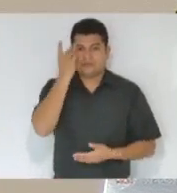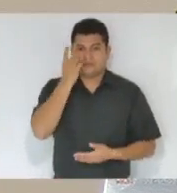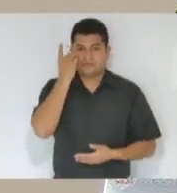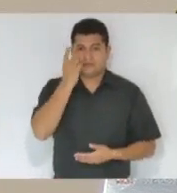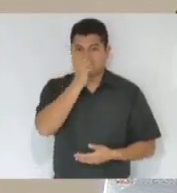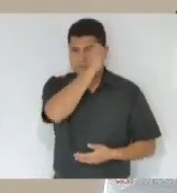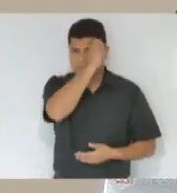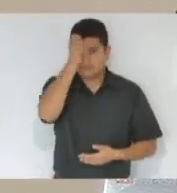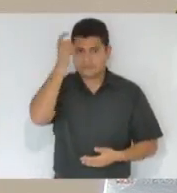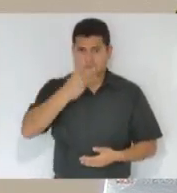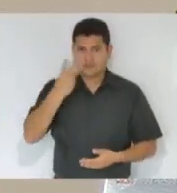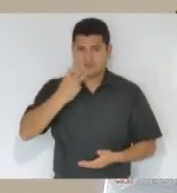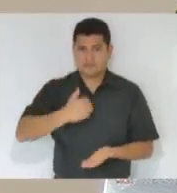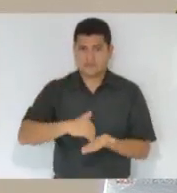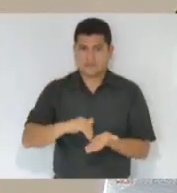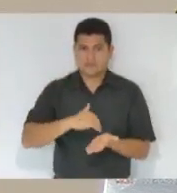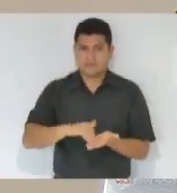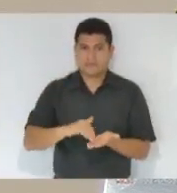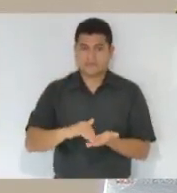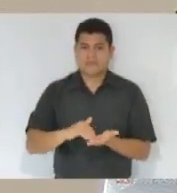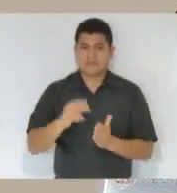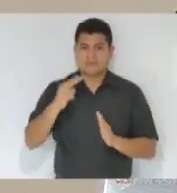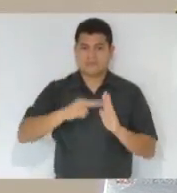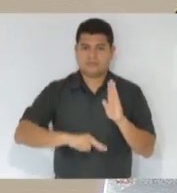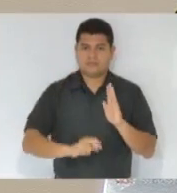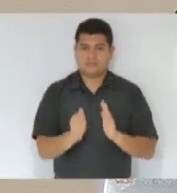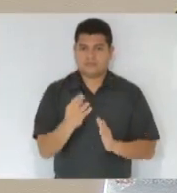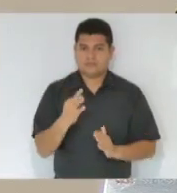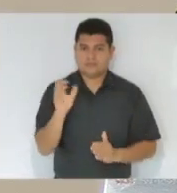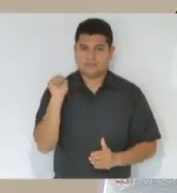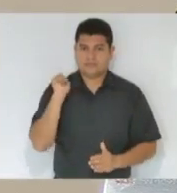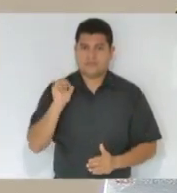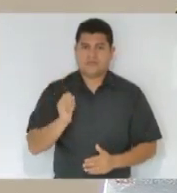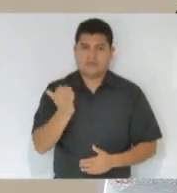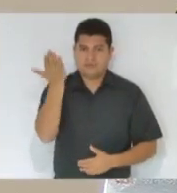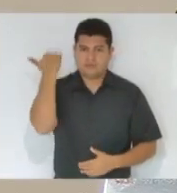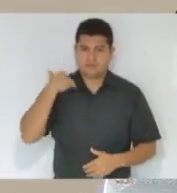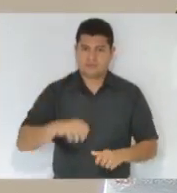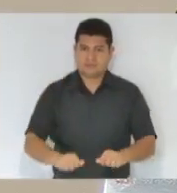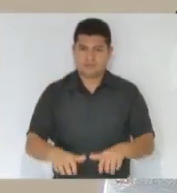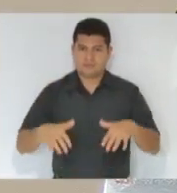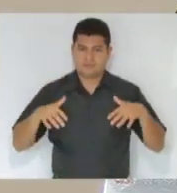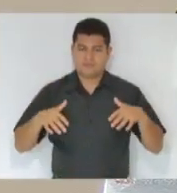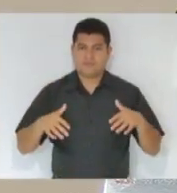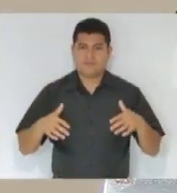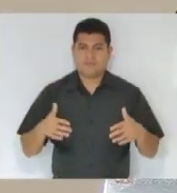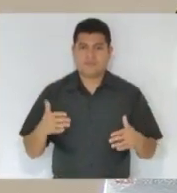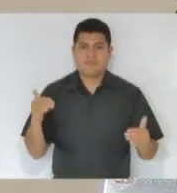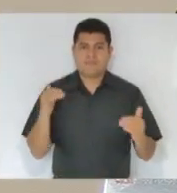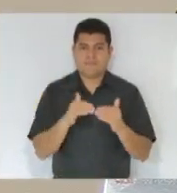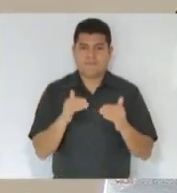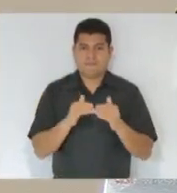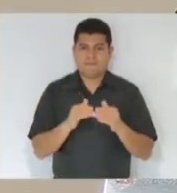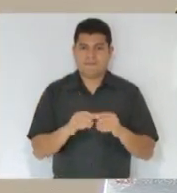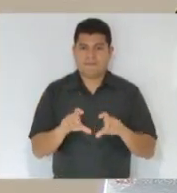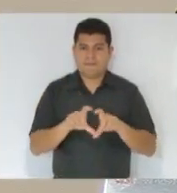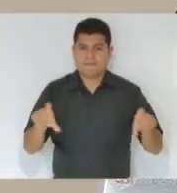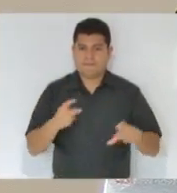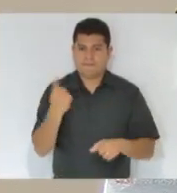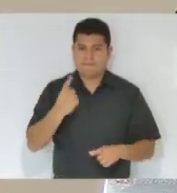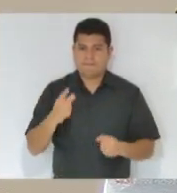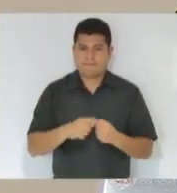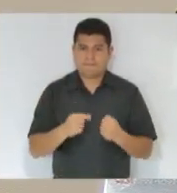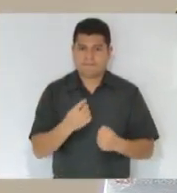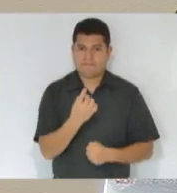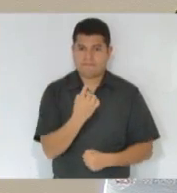Silva, terceiro secretário, para proceder à leitura das atas das sessões anteriores, que, em consonância com o parágrafo 1º do